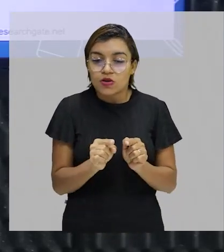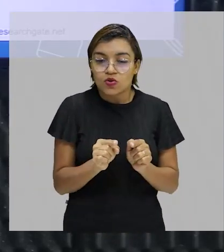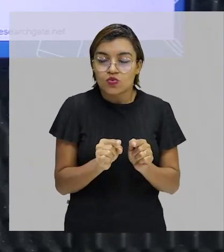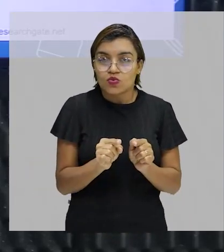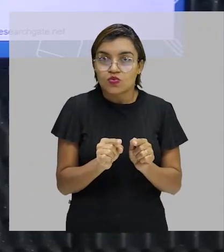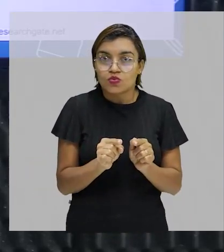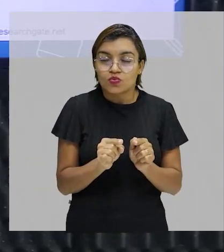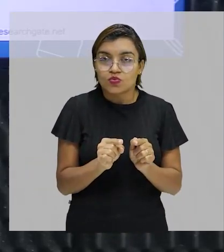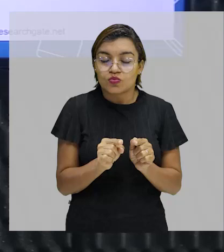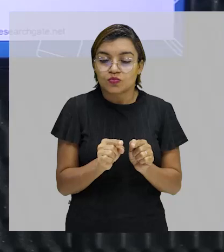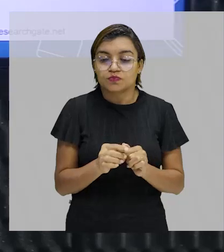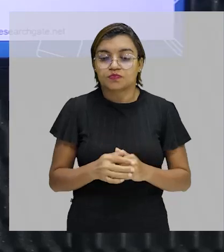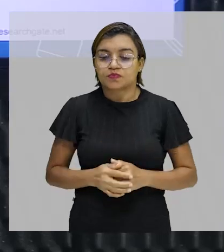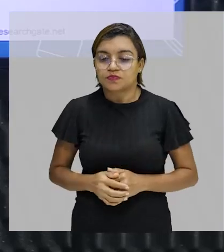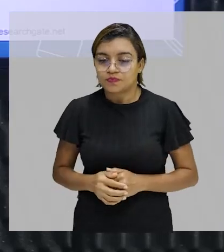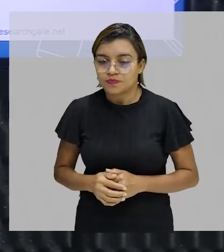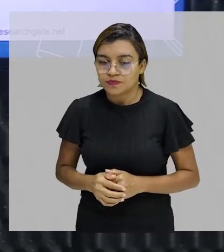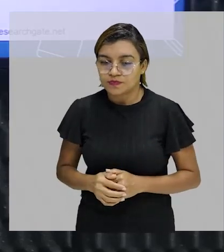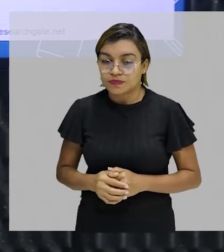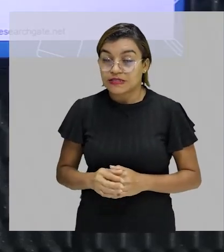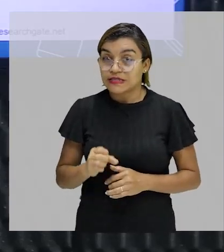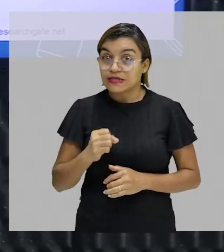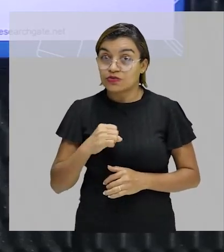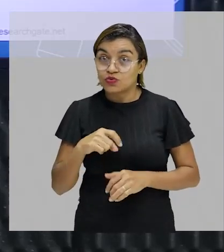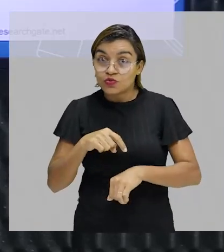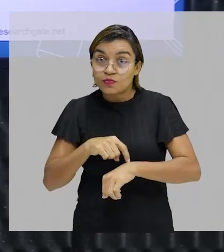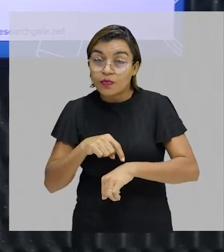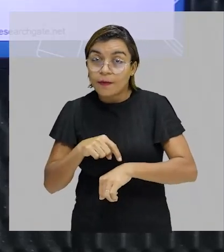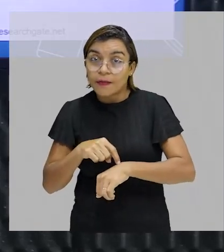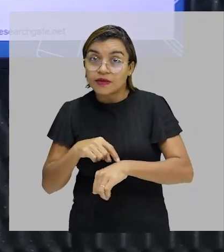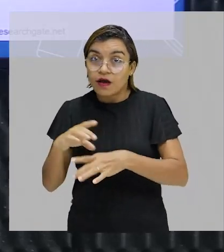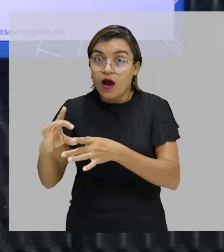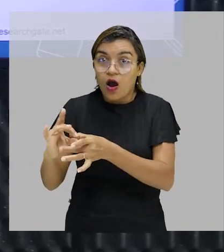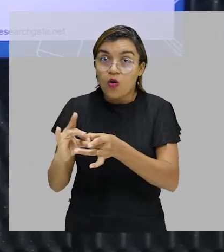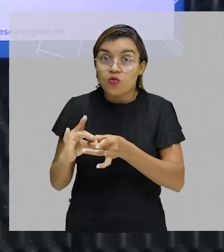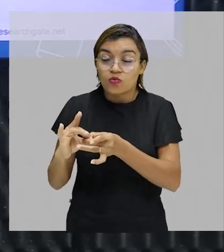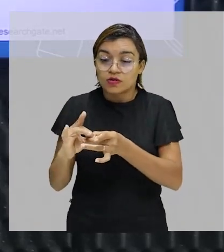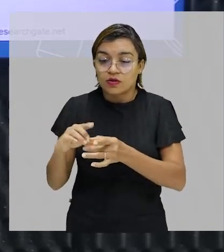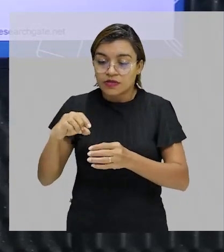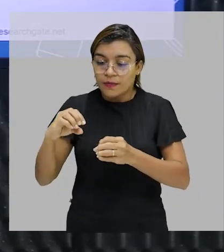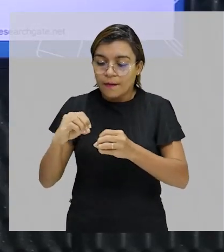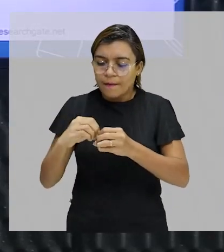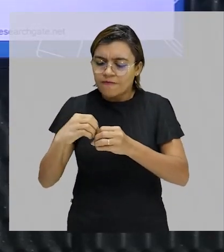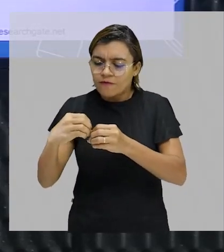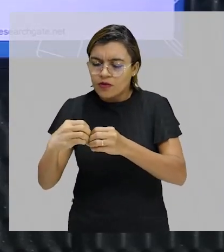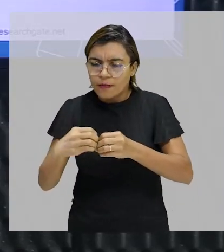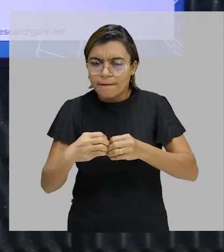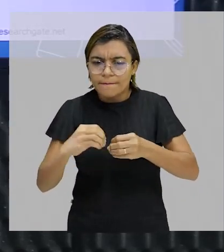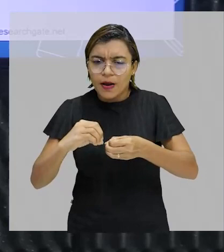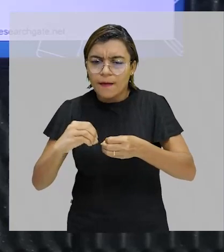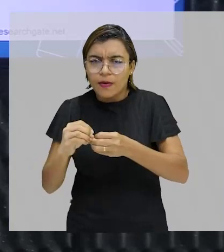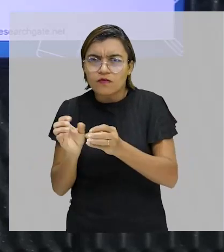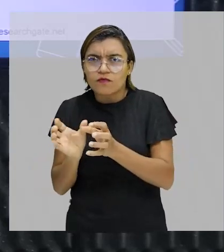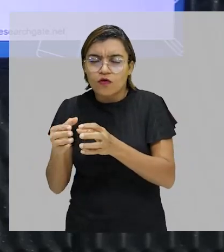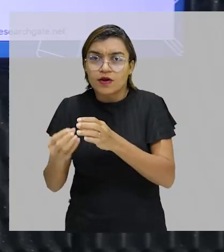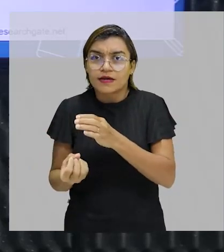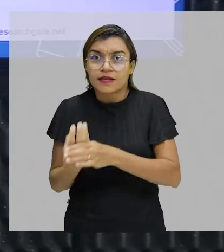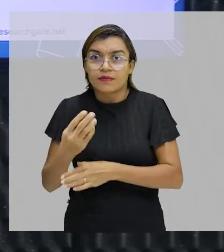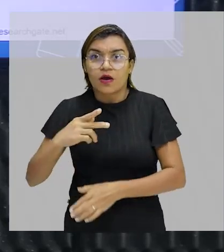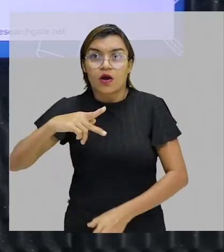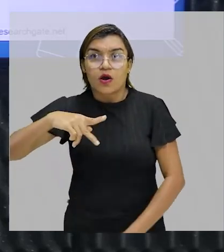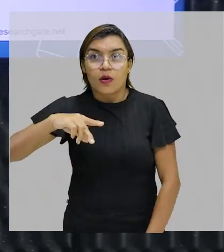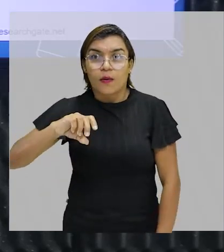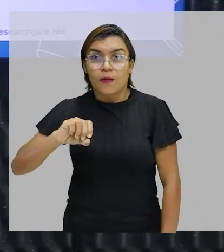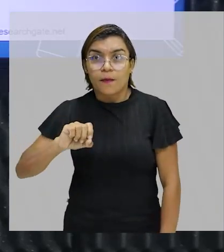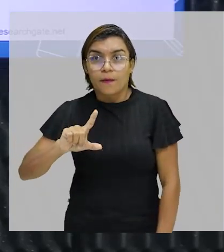aí quando nós temos assim a união de várias dessas bolinhas, ok? Nós vamos ter a formação do